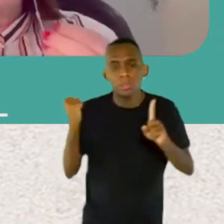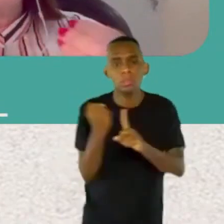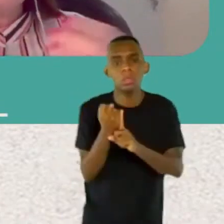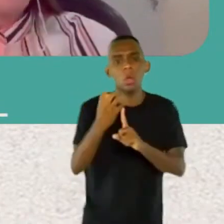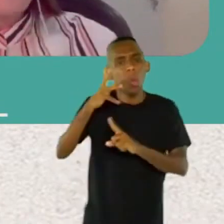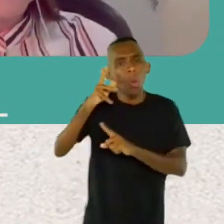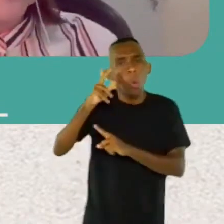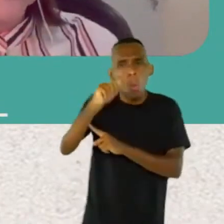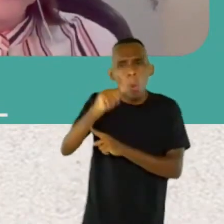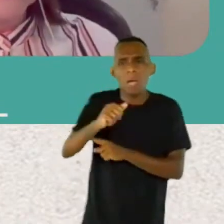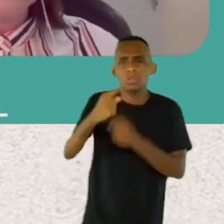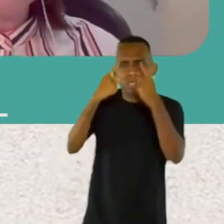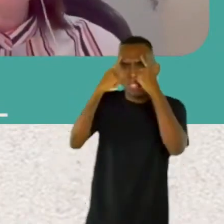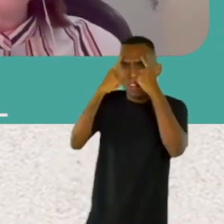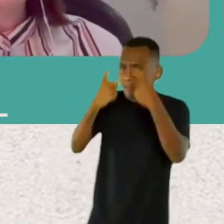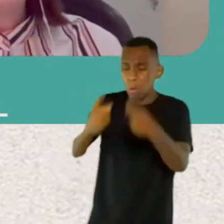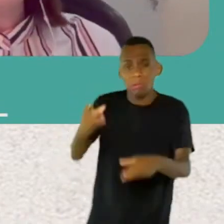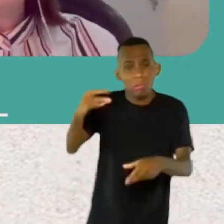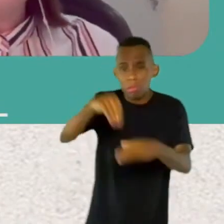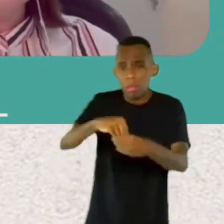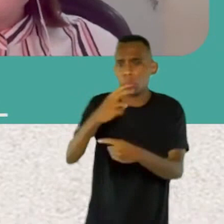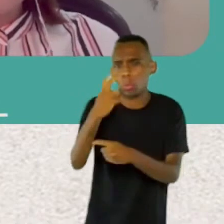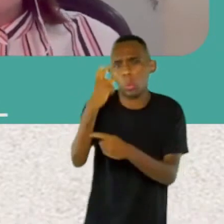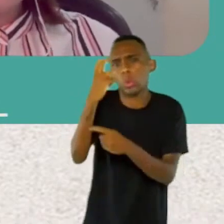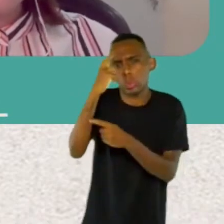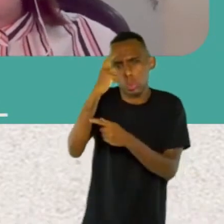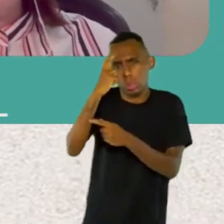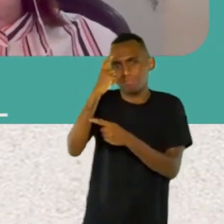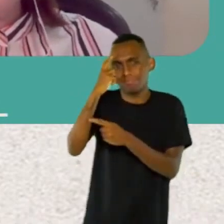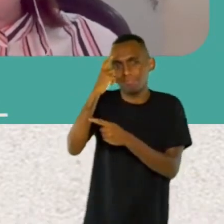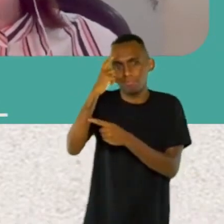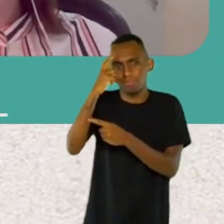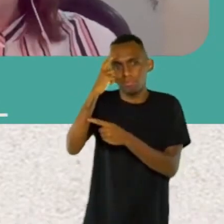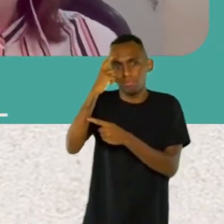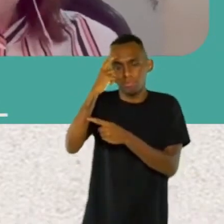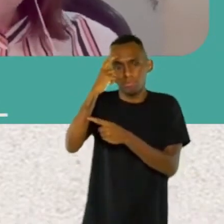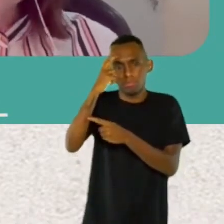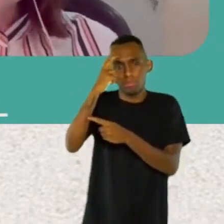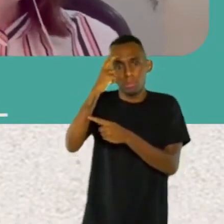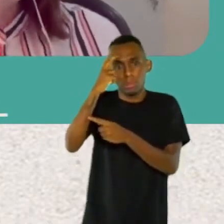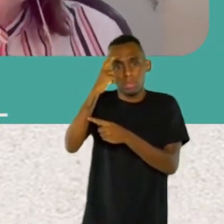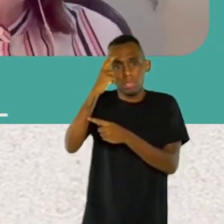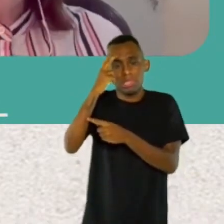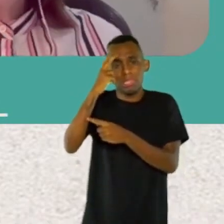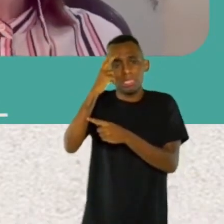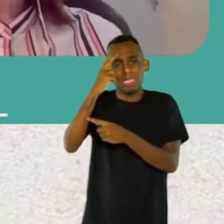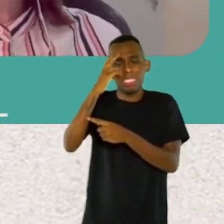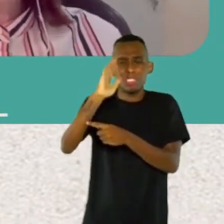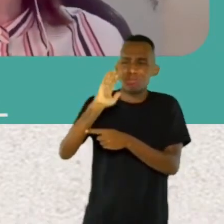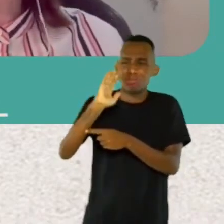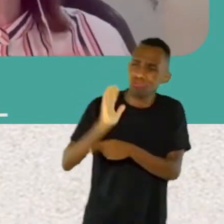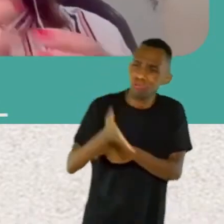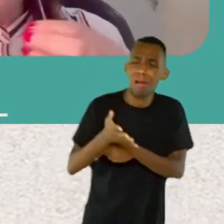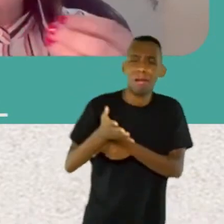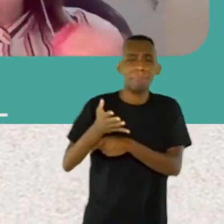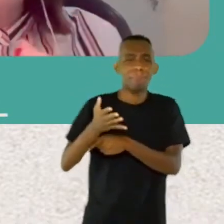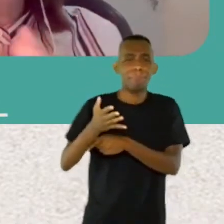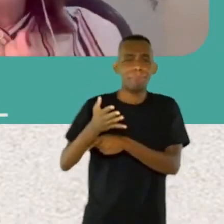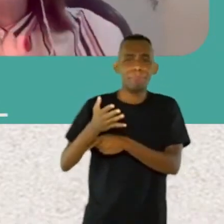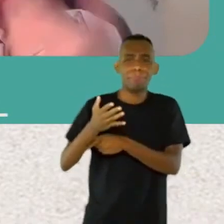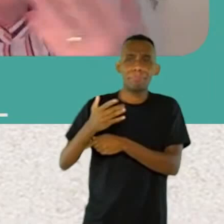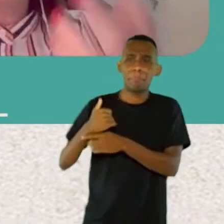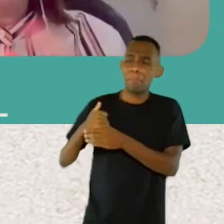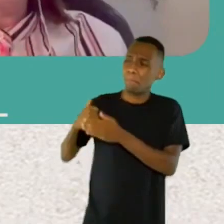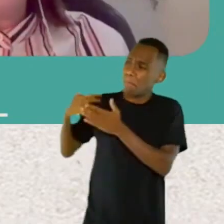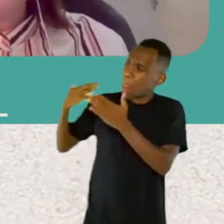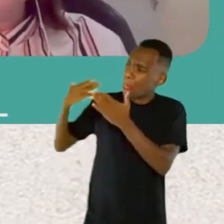elemento estrutural da nossa cultura, né? Mais que isso, é um elemento que está desde da